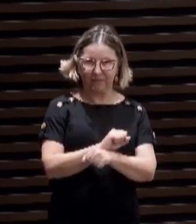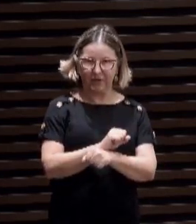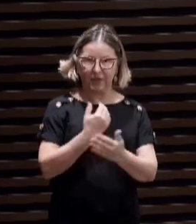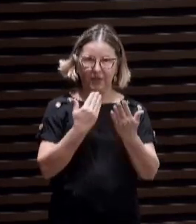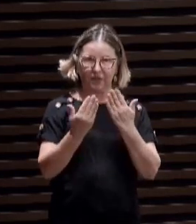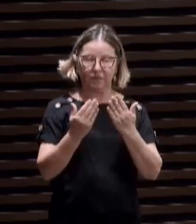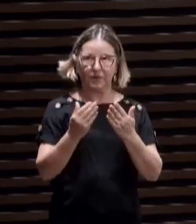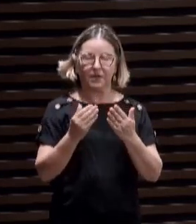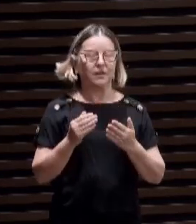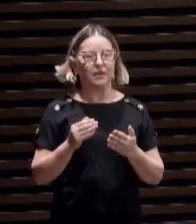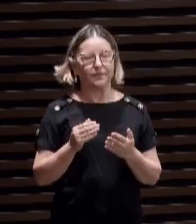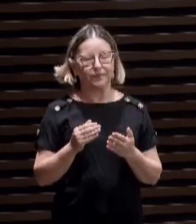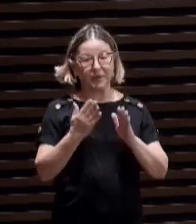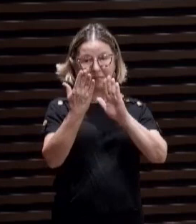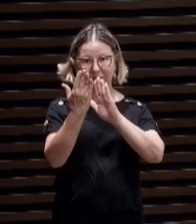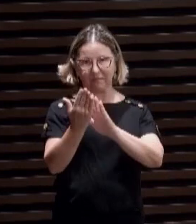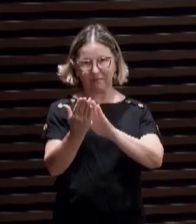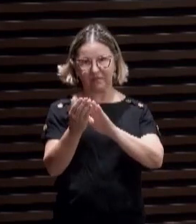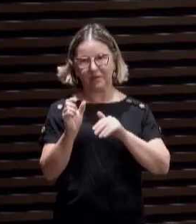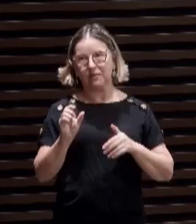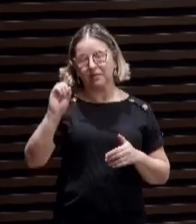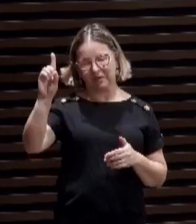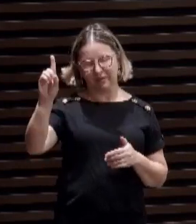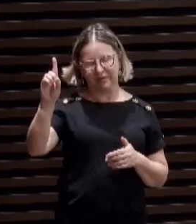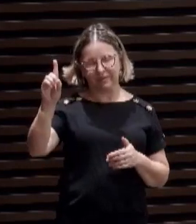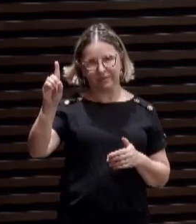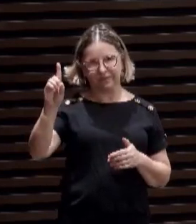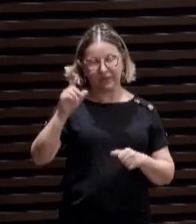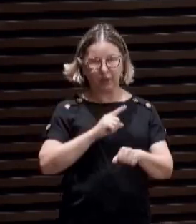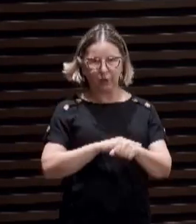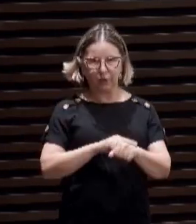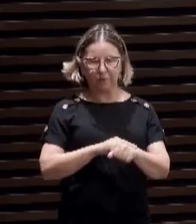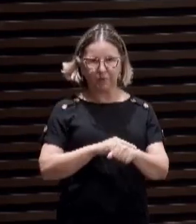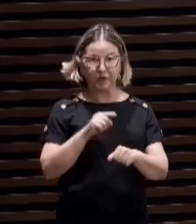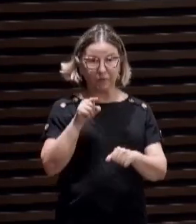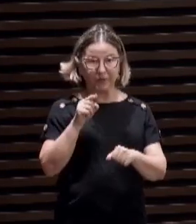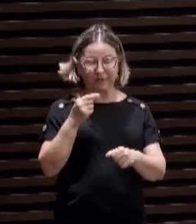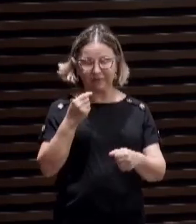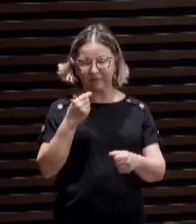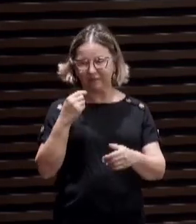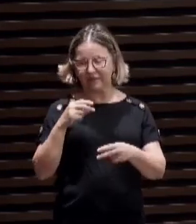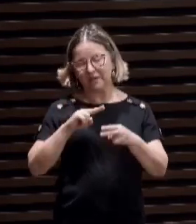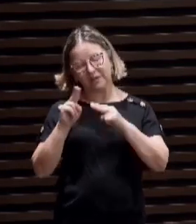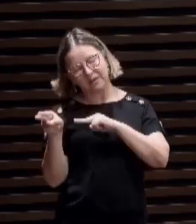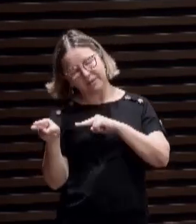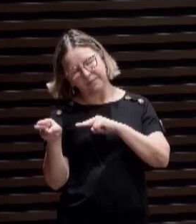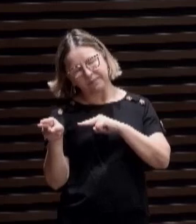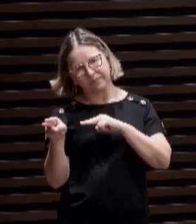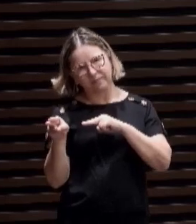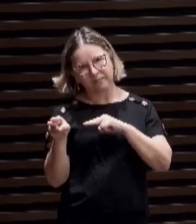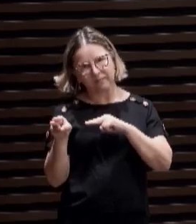aquele final de noite, onde você vai deitar, e você precisa não dizer assim, eu quero